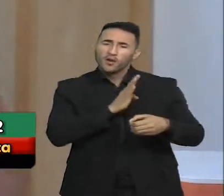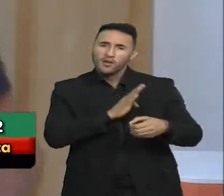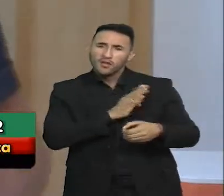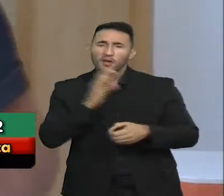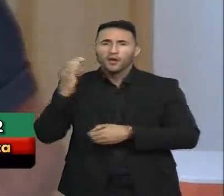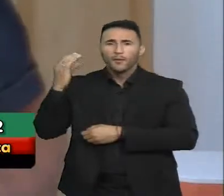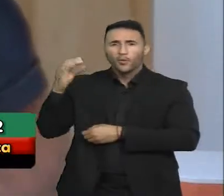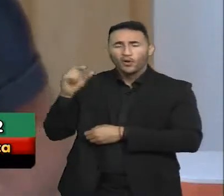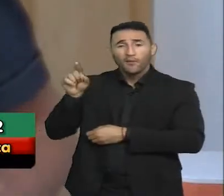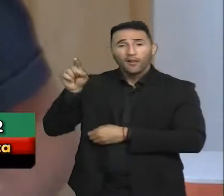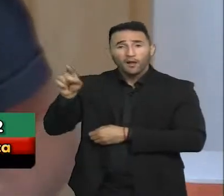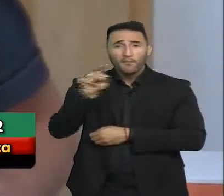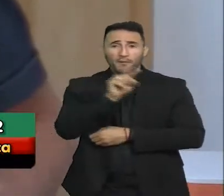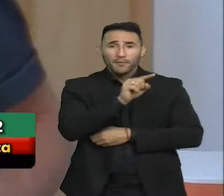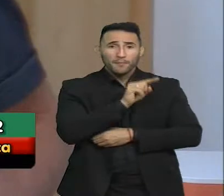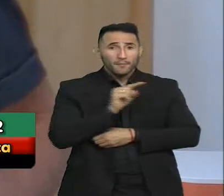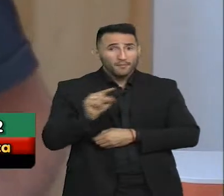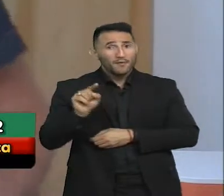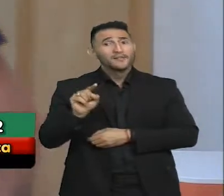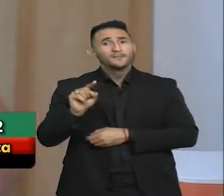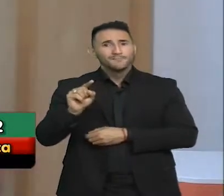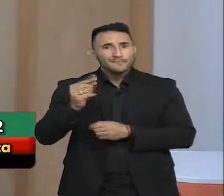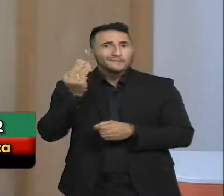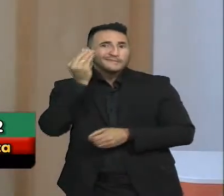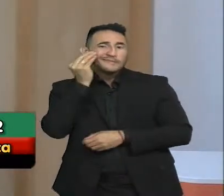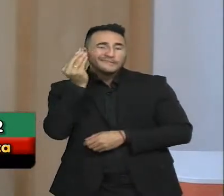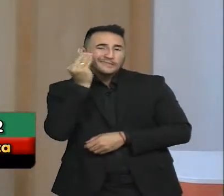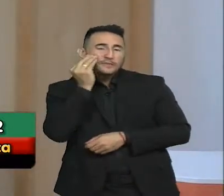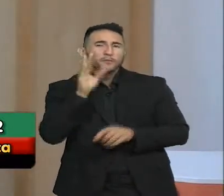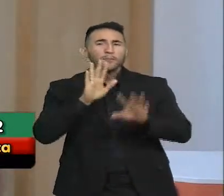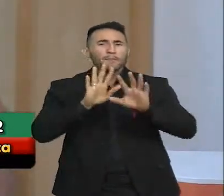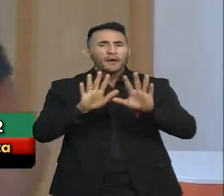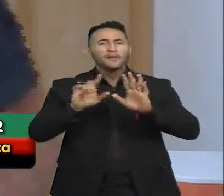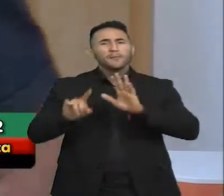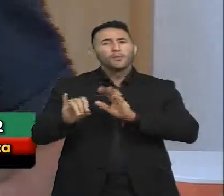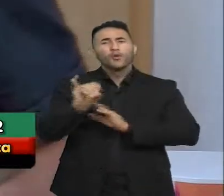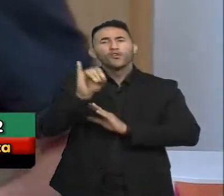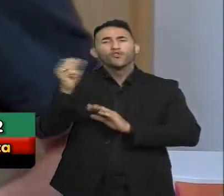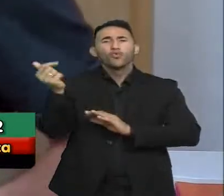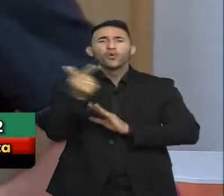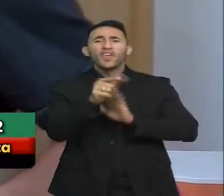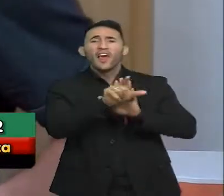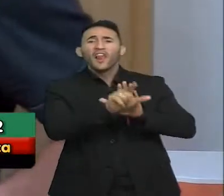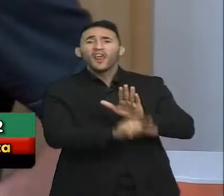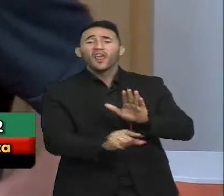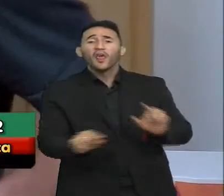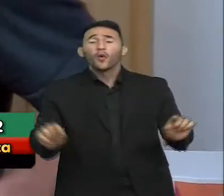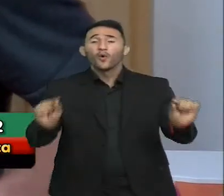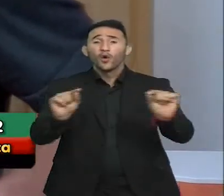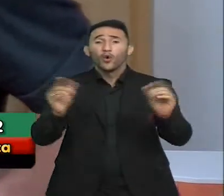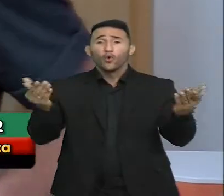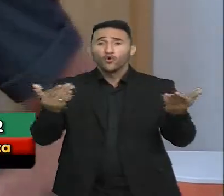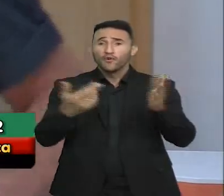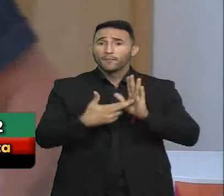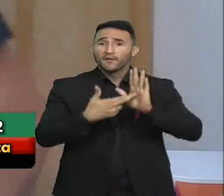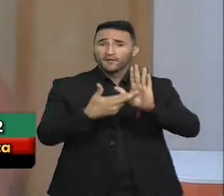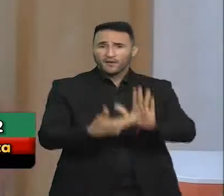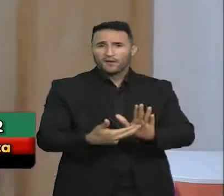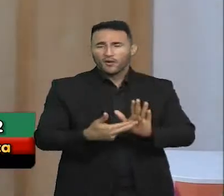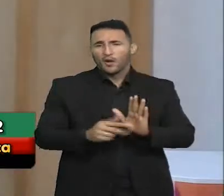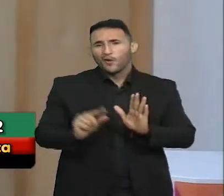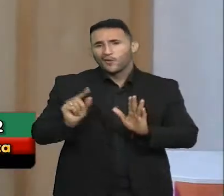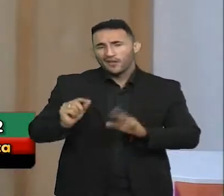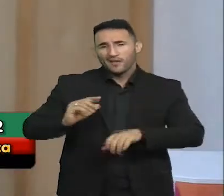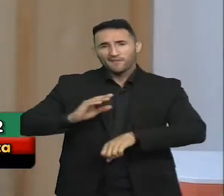e outras ações que nós estamos levando. E mais importante do que uma lei, simplesmente, aqui que está sendo apresentada hoje, é